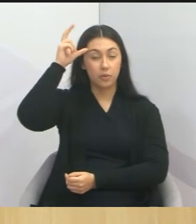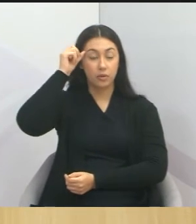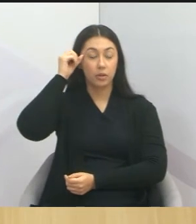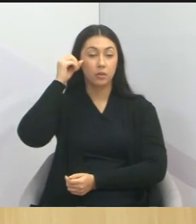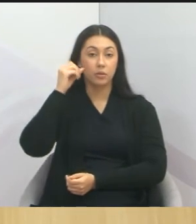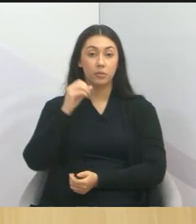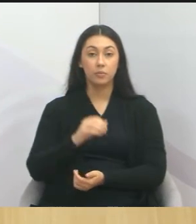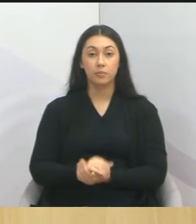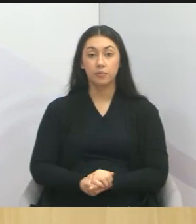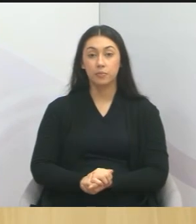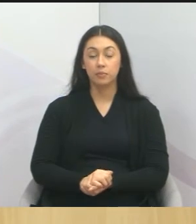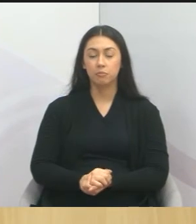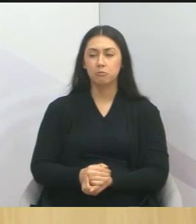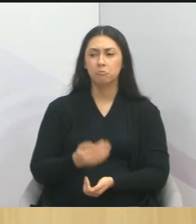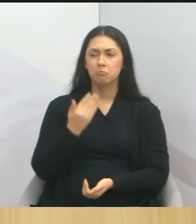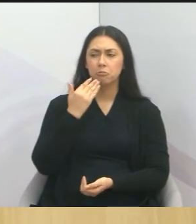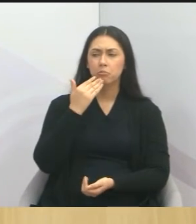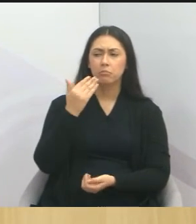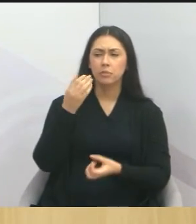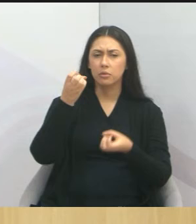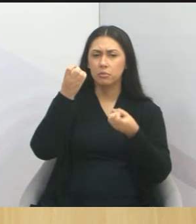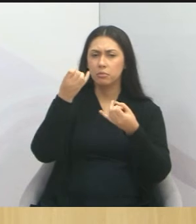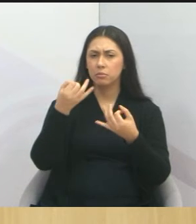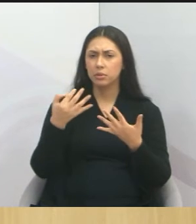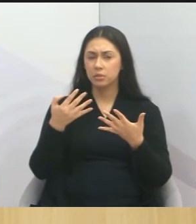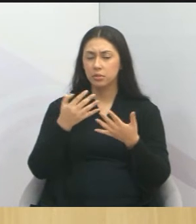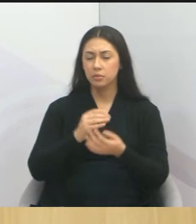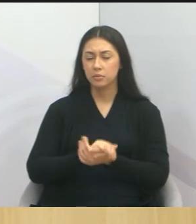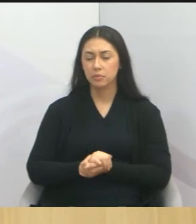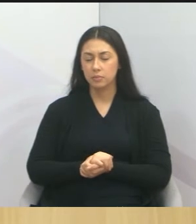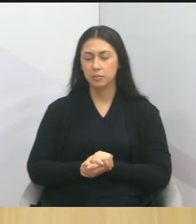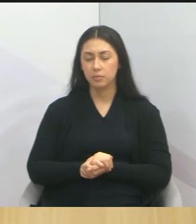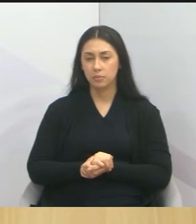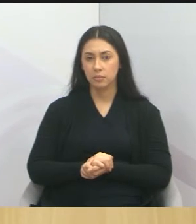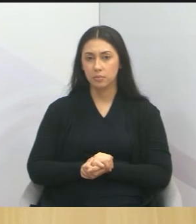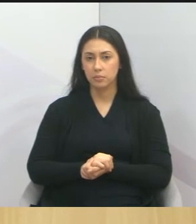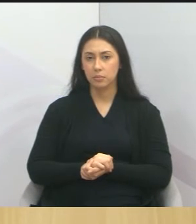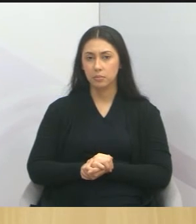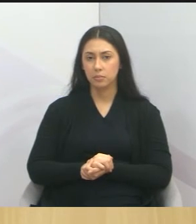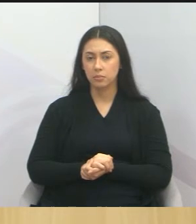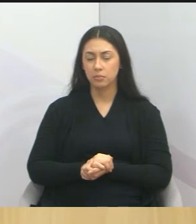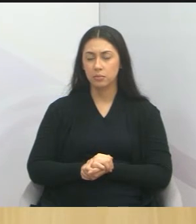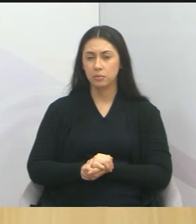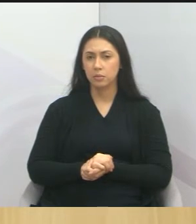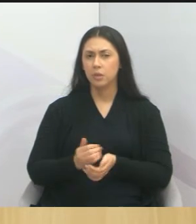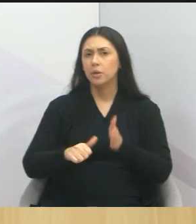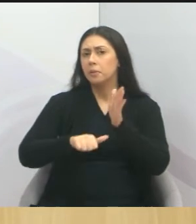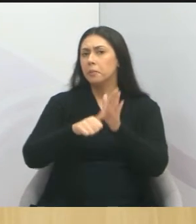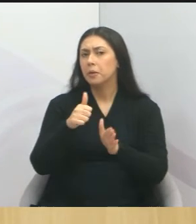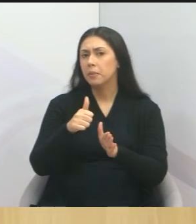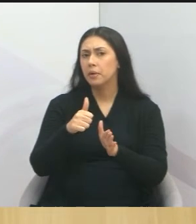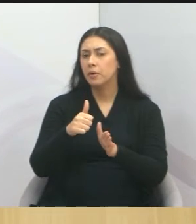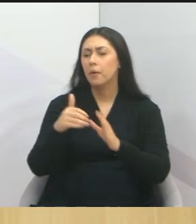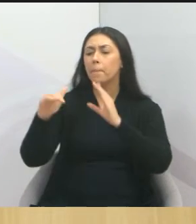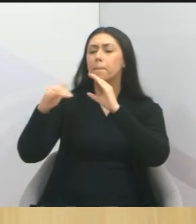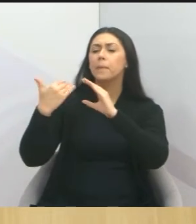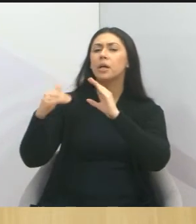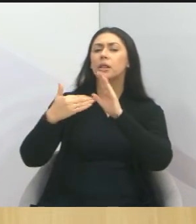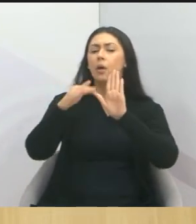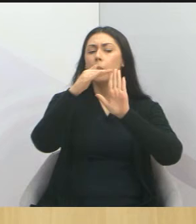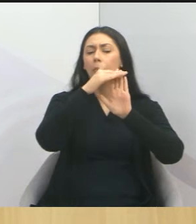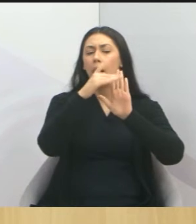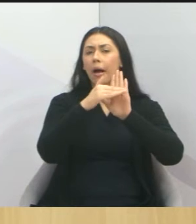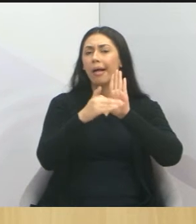Municipal de Jacareí o seguinte pedir informações é um enviar uma lista atualizada dos